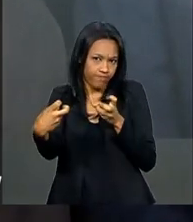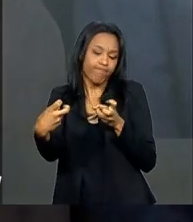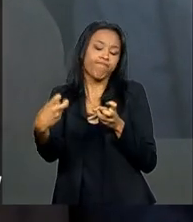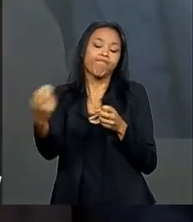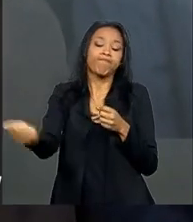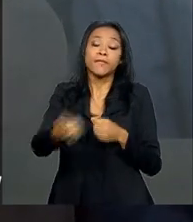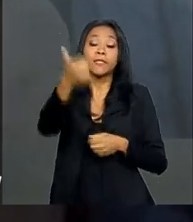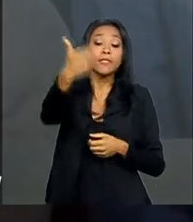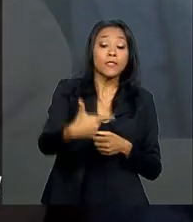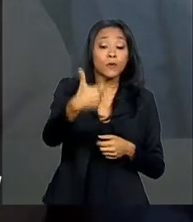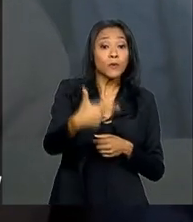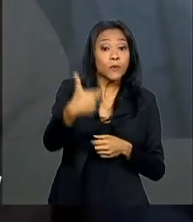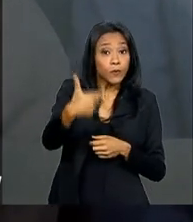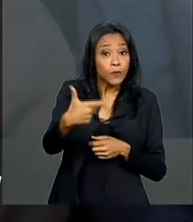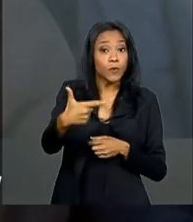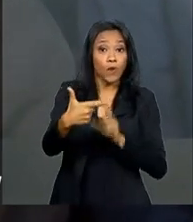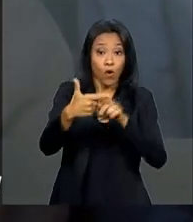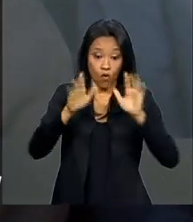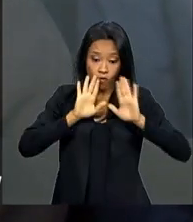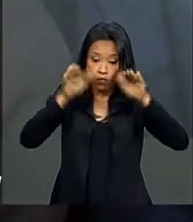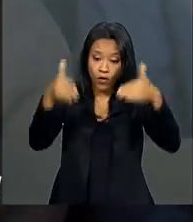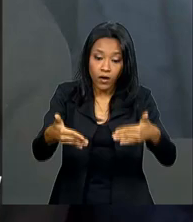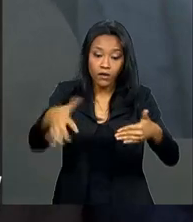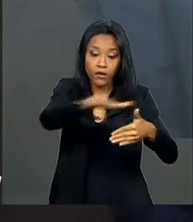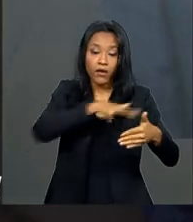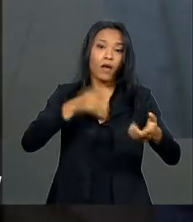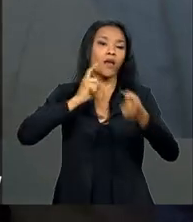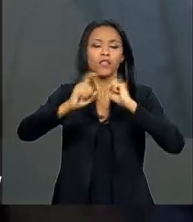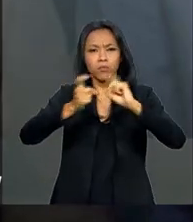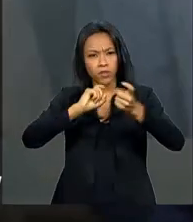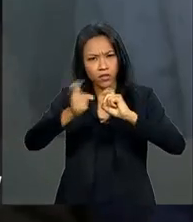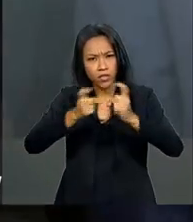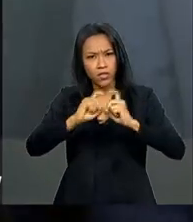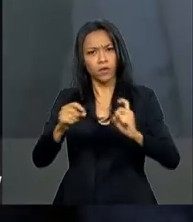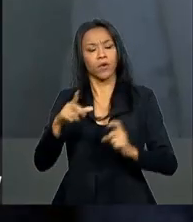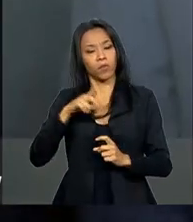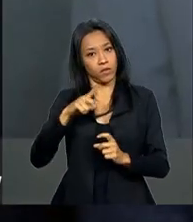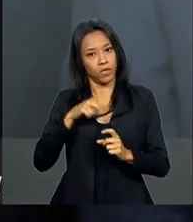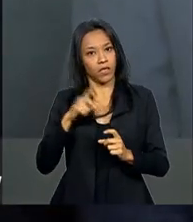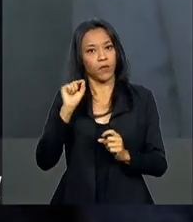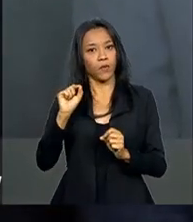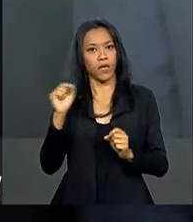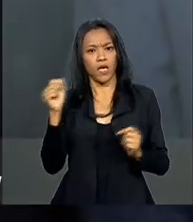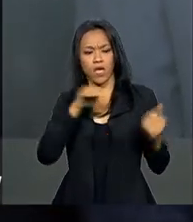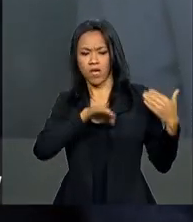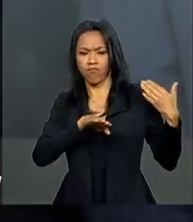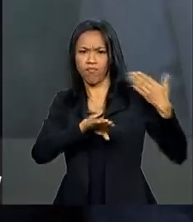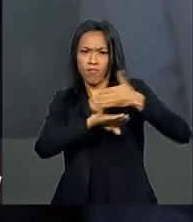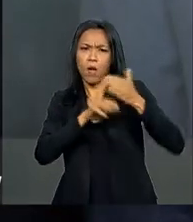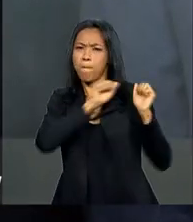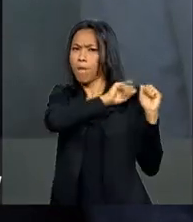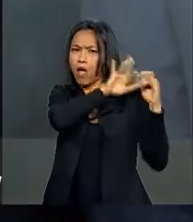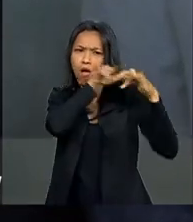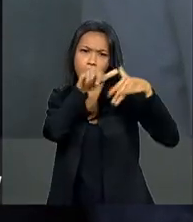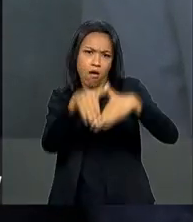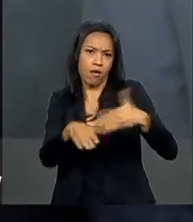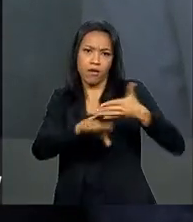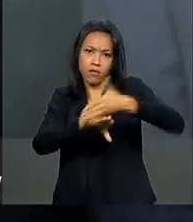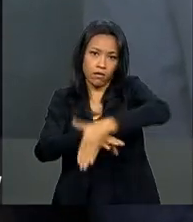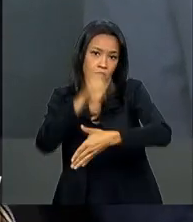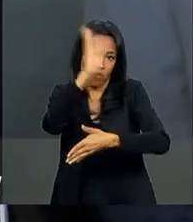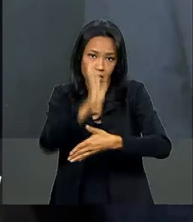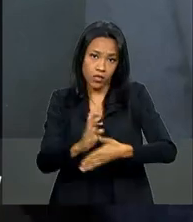Em segundo lugar, sob o foco administrativo, como há um ingresso muito grande de venezuelanos dia a dia, 700,